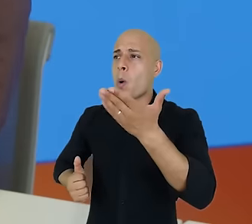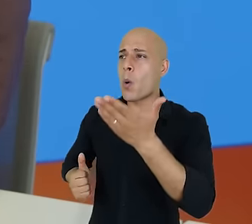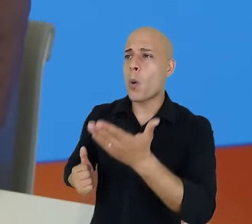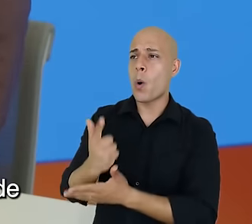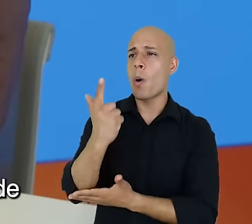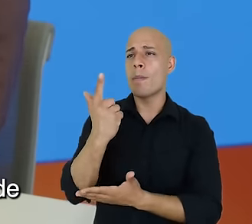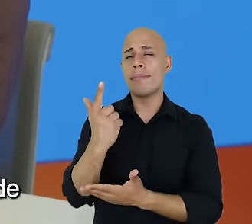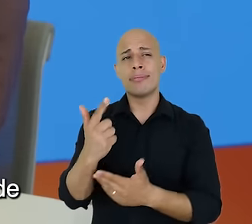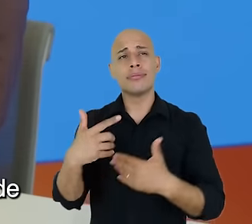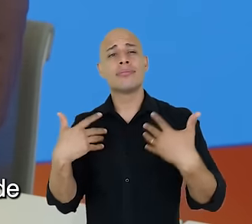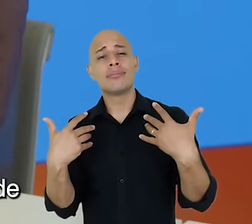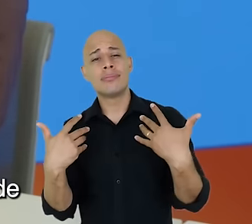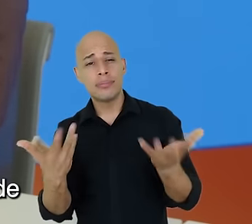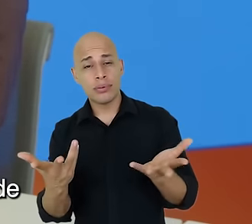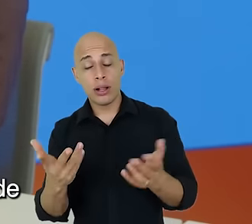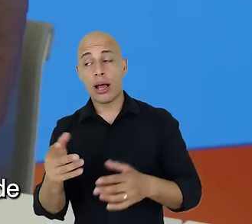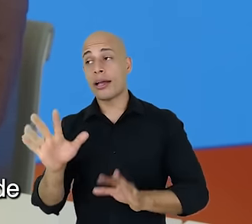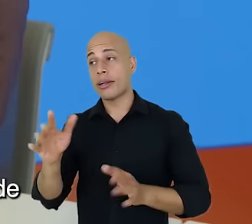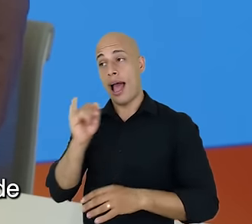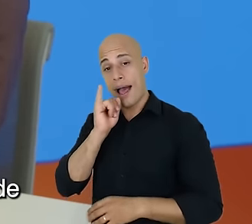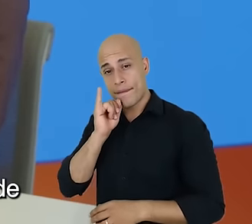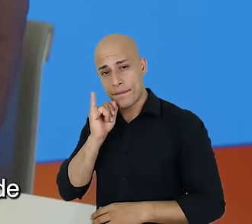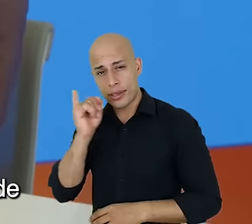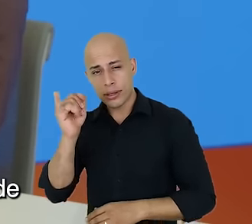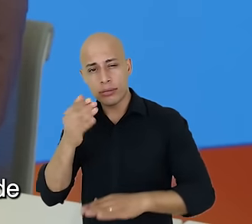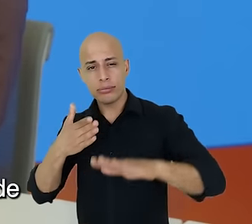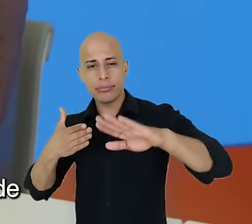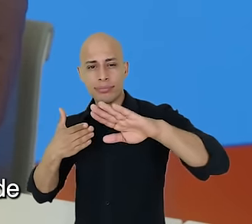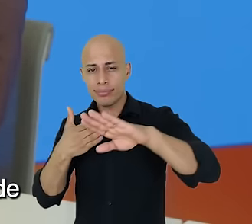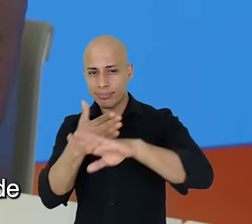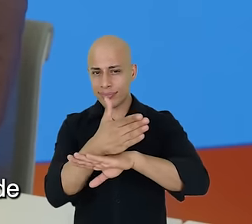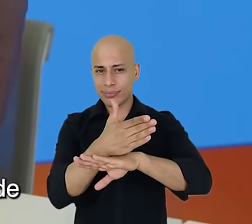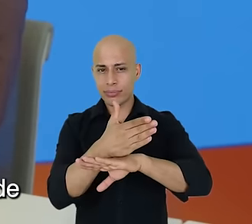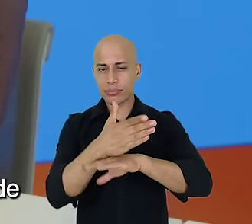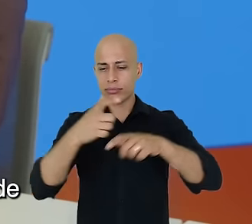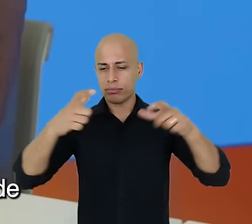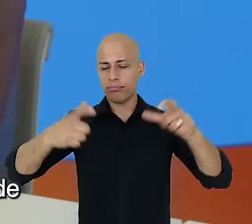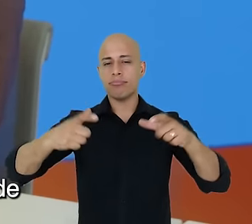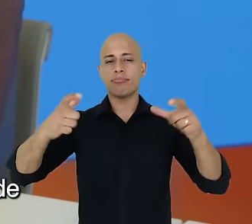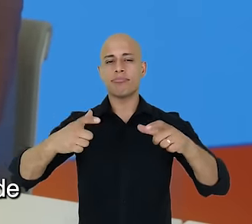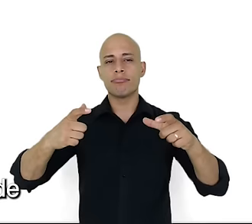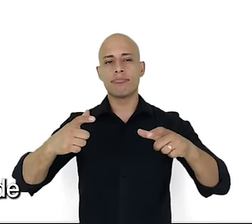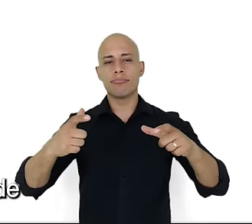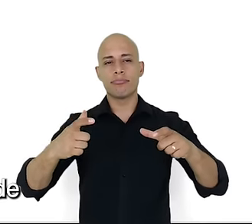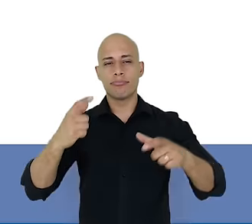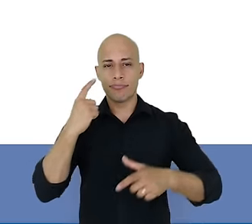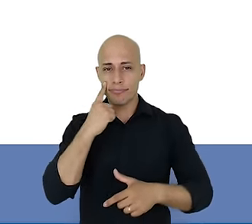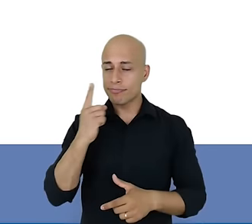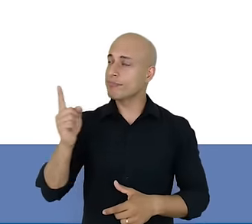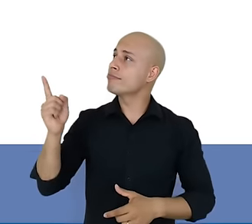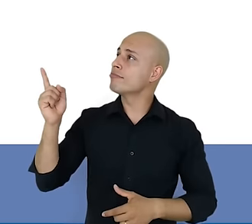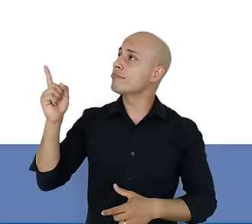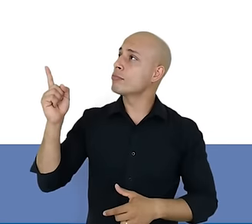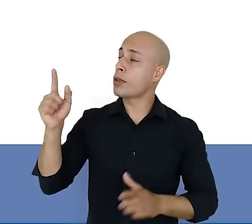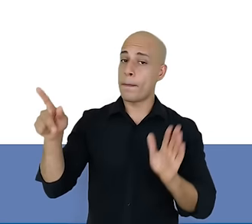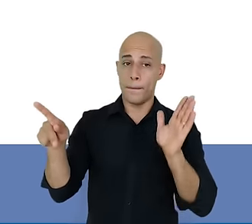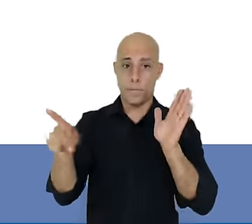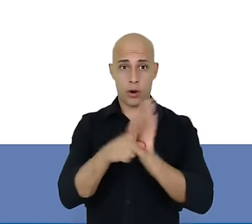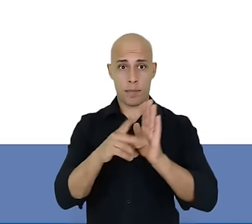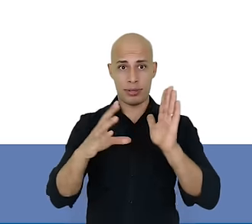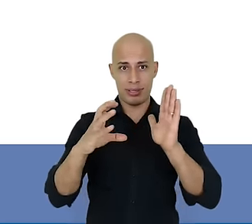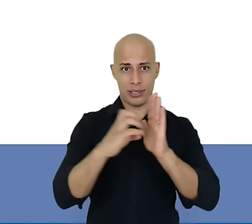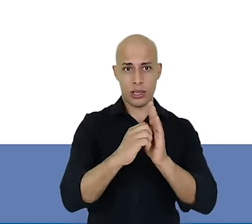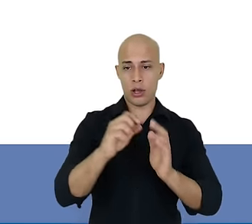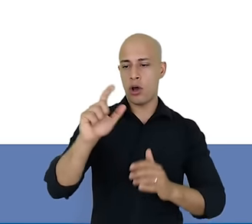né a gente instrui que a pessoa acesse a parte aqui de de de certificados né